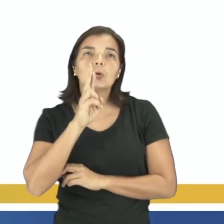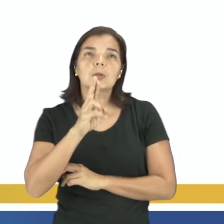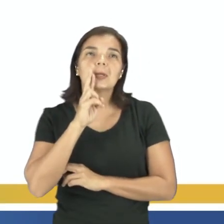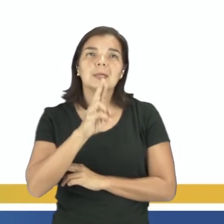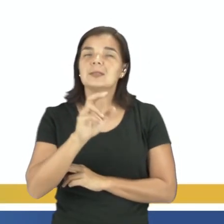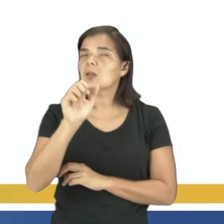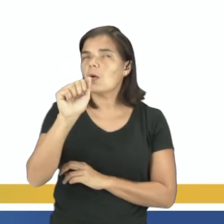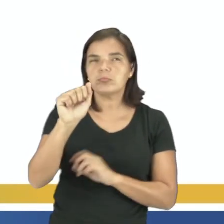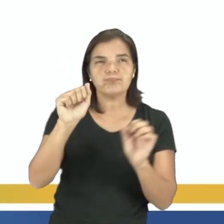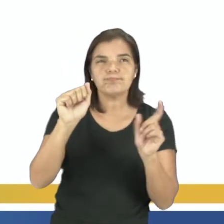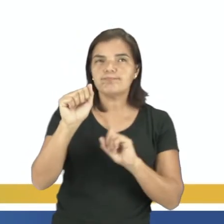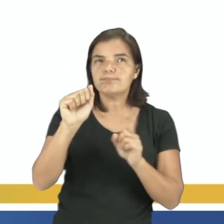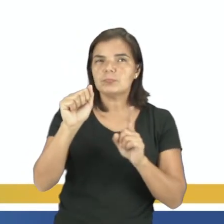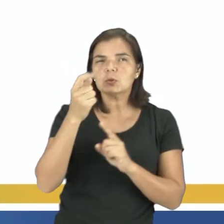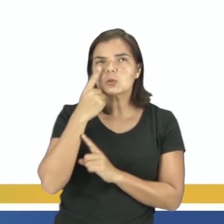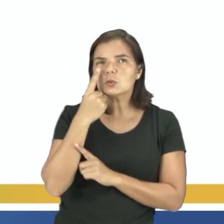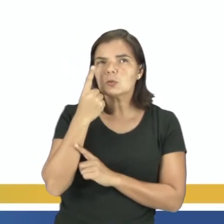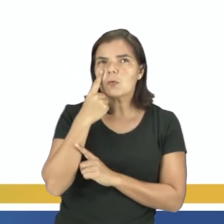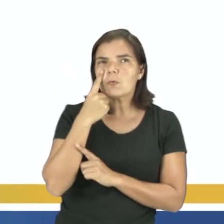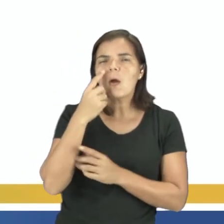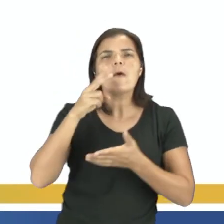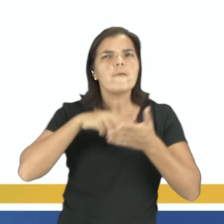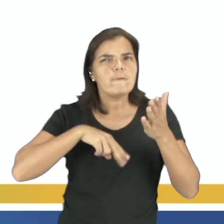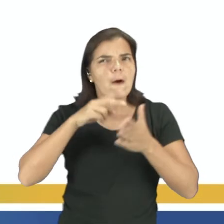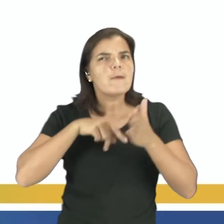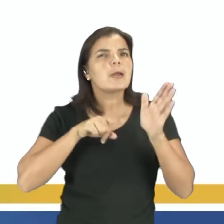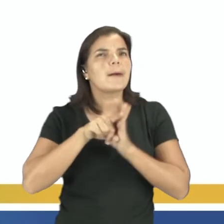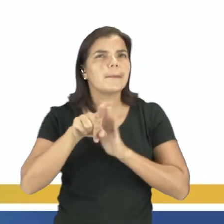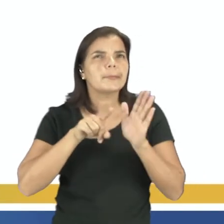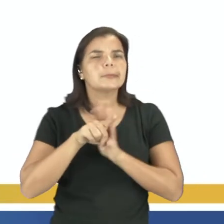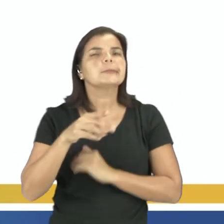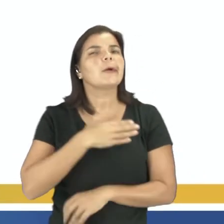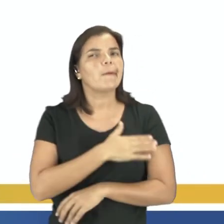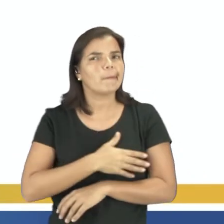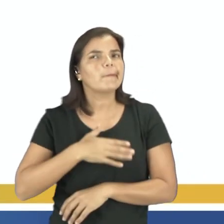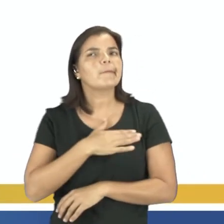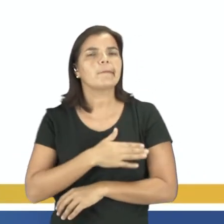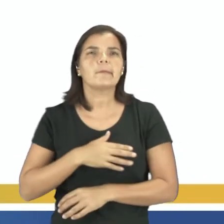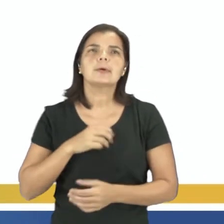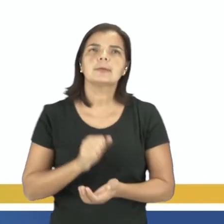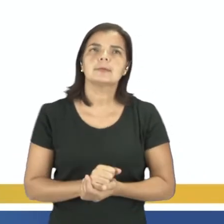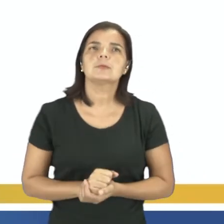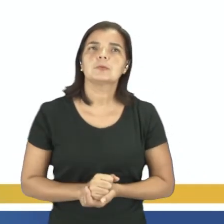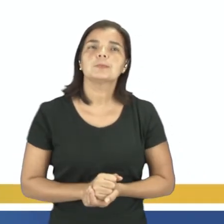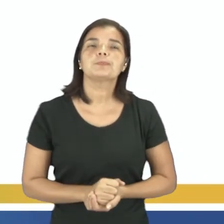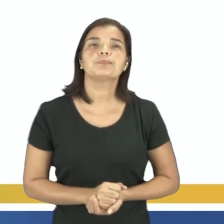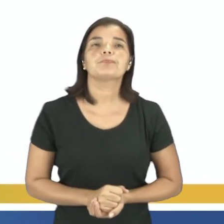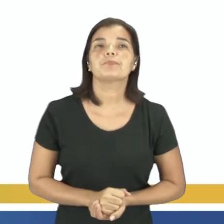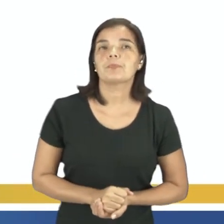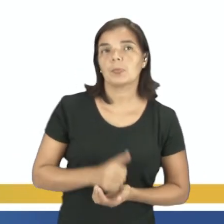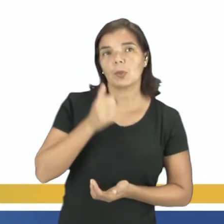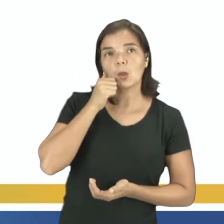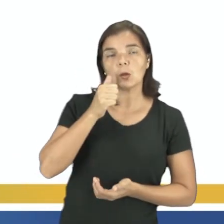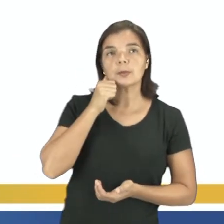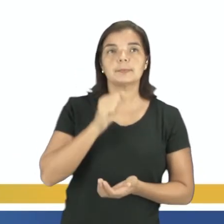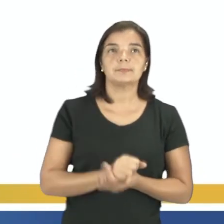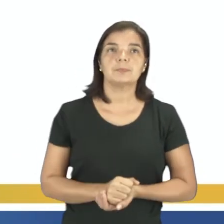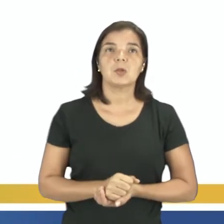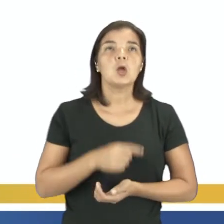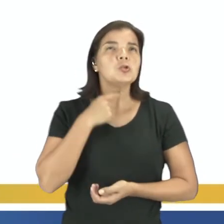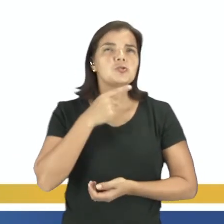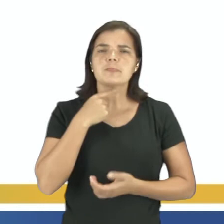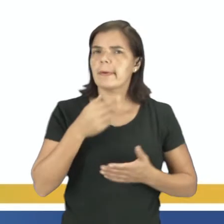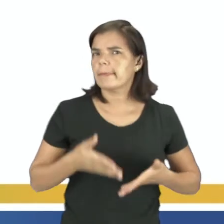não é a A. Peraí! Vamos ler primeiro a questão. É gostoso ler a Simone de Beauvoir, é um clássico, o Segundo Sexo.